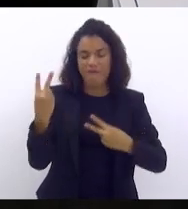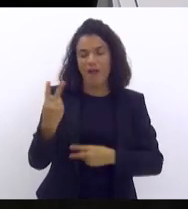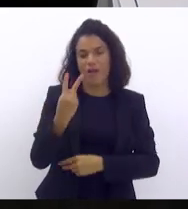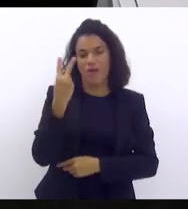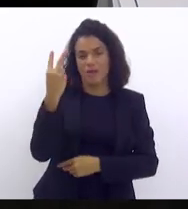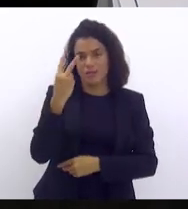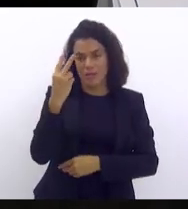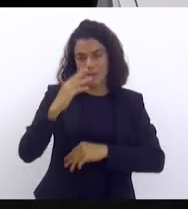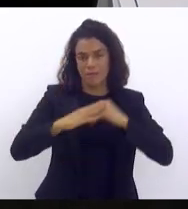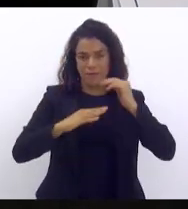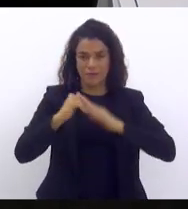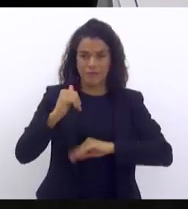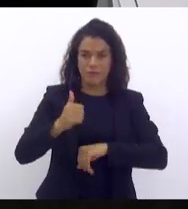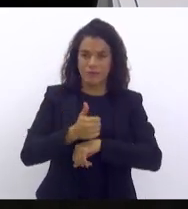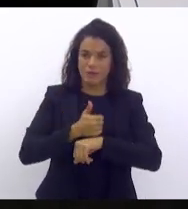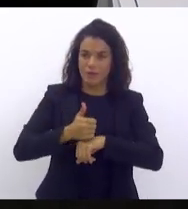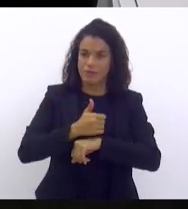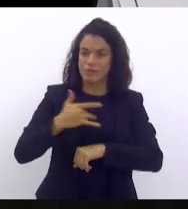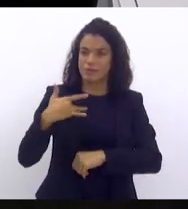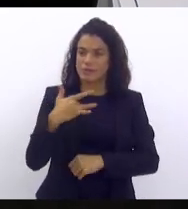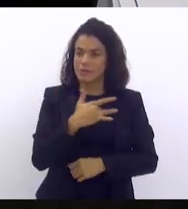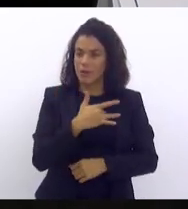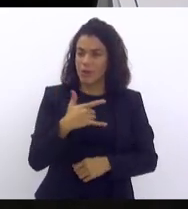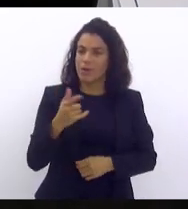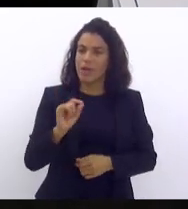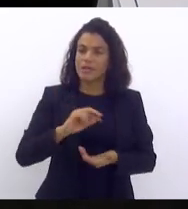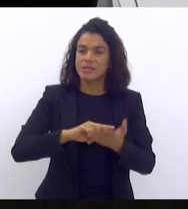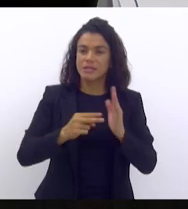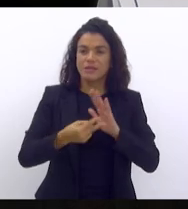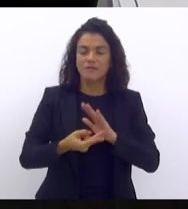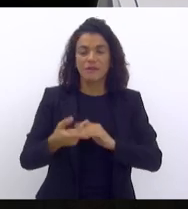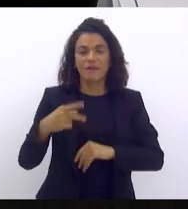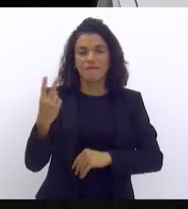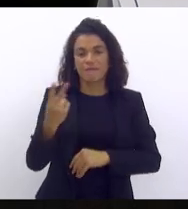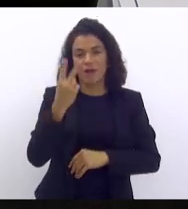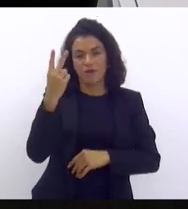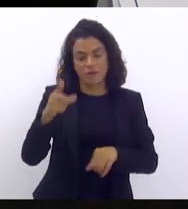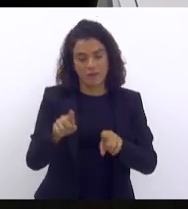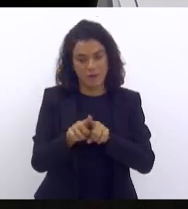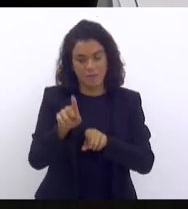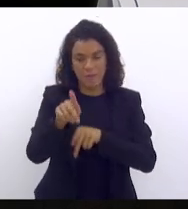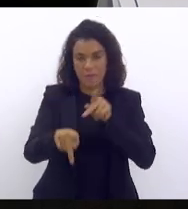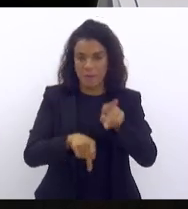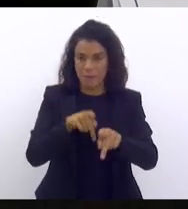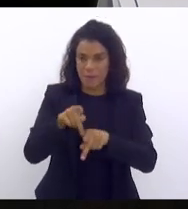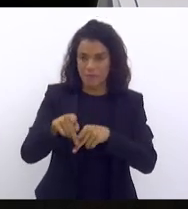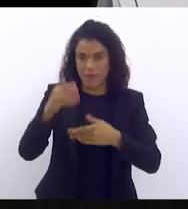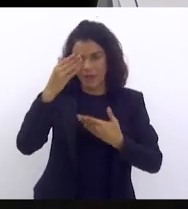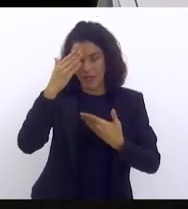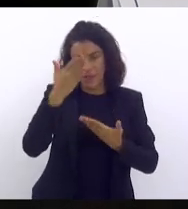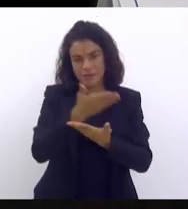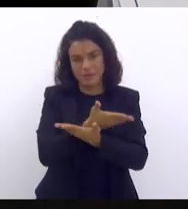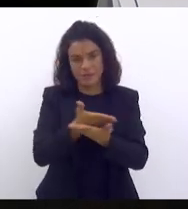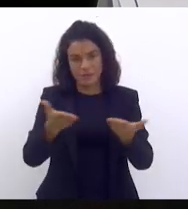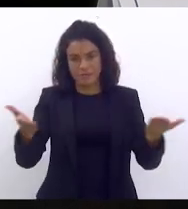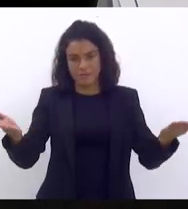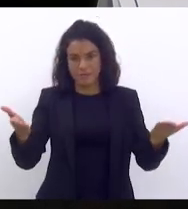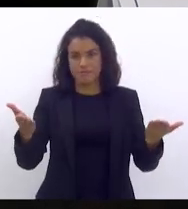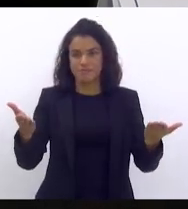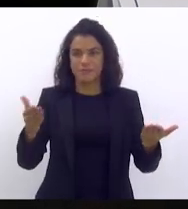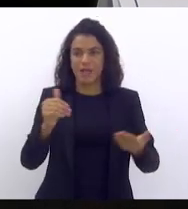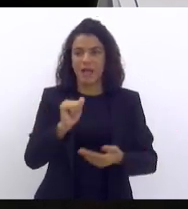valorizar o profissional de saúde é valorizar o contribuinte. Agradeço demais a todos os acessos que estão